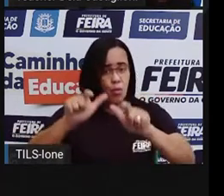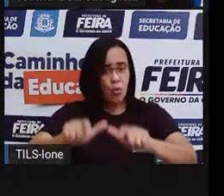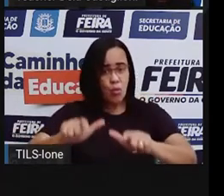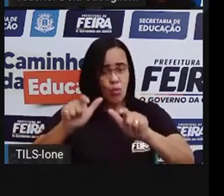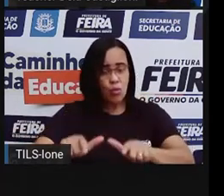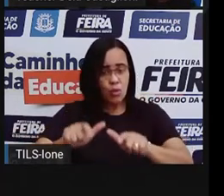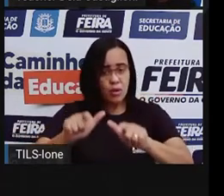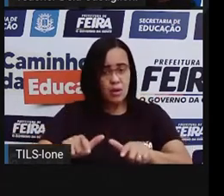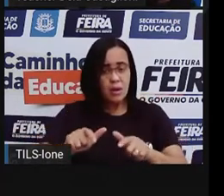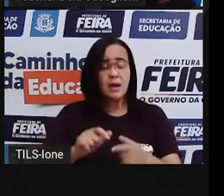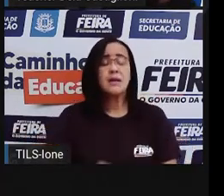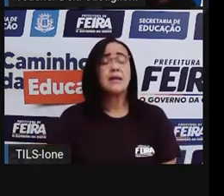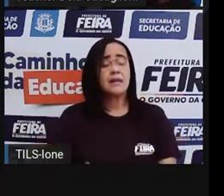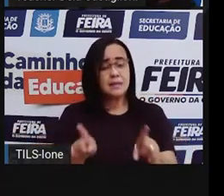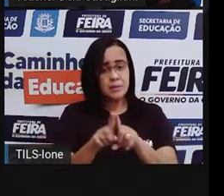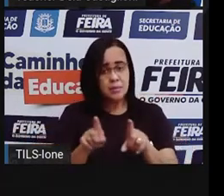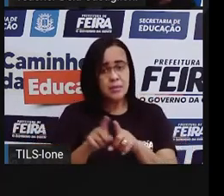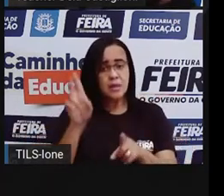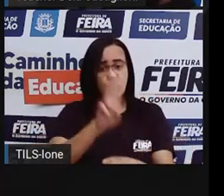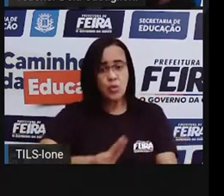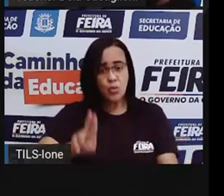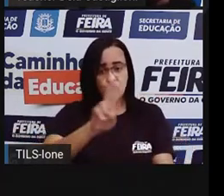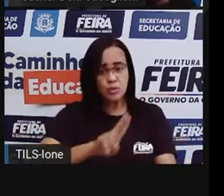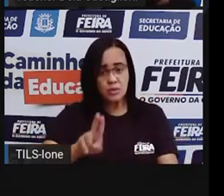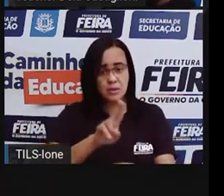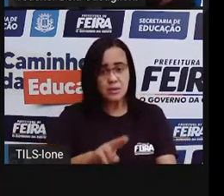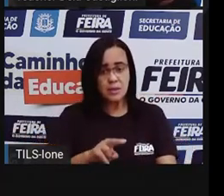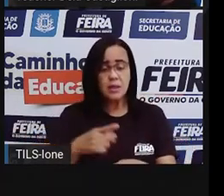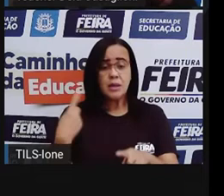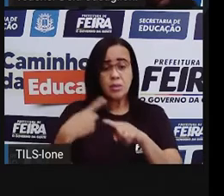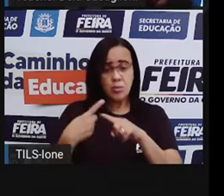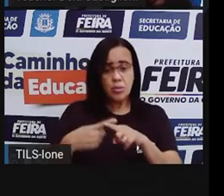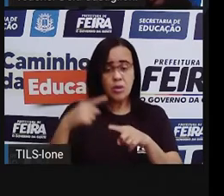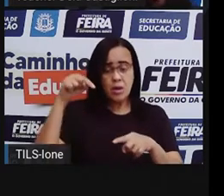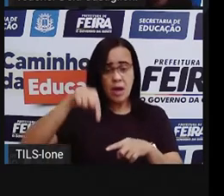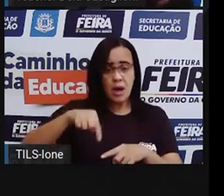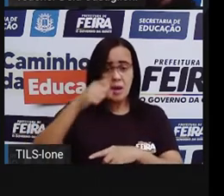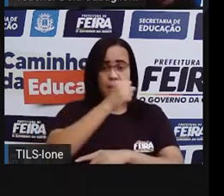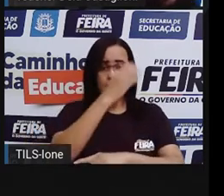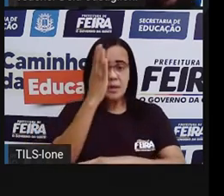é a língua que quando a gente nasce, a gente aprende ela ouvindo, né, os nossos